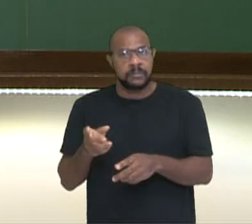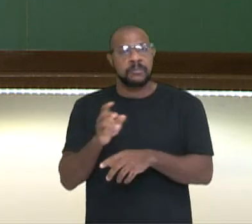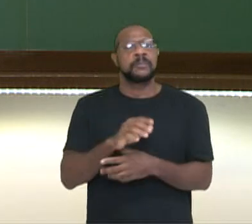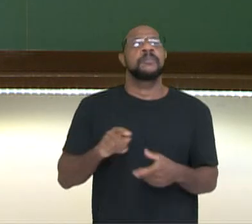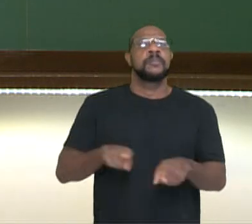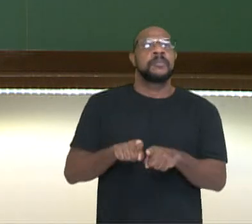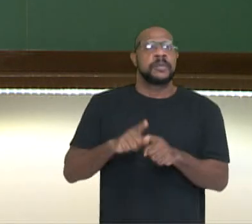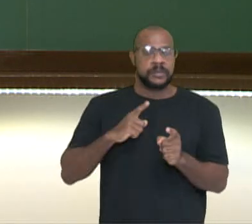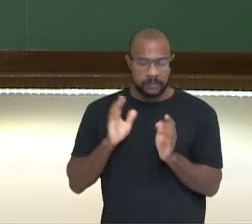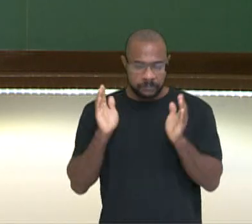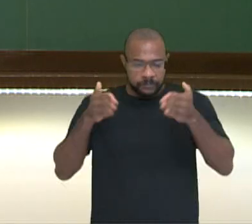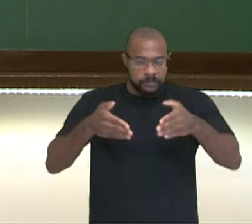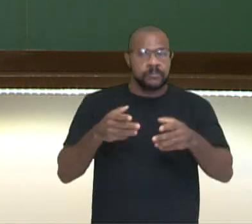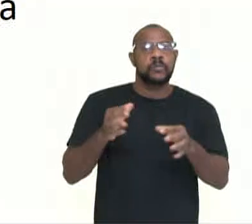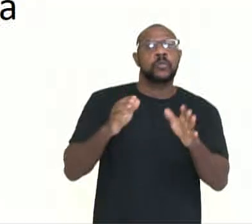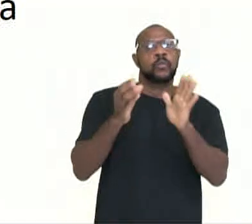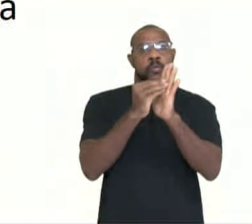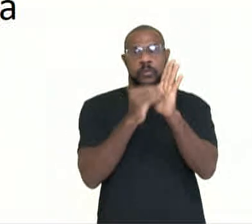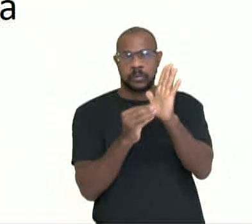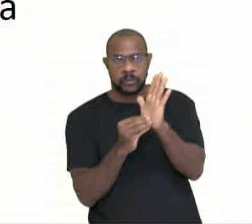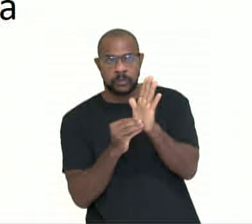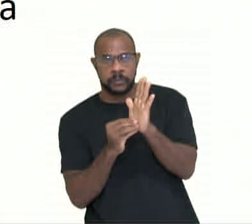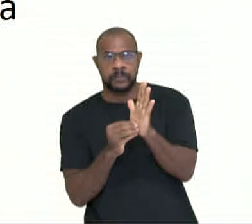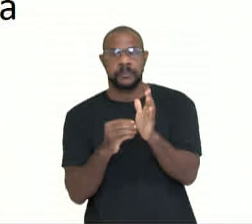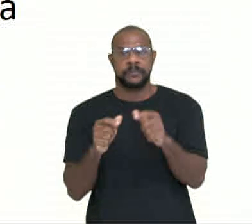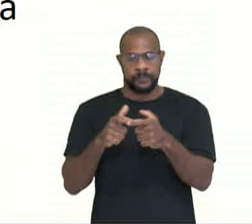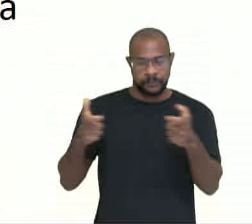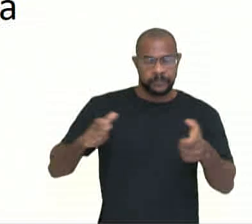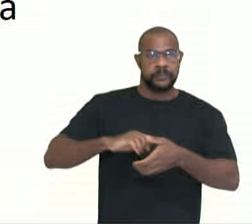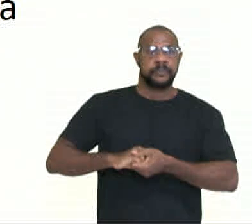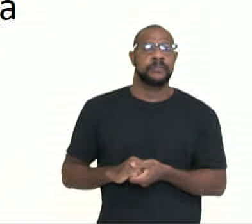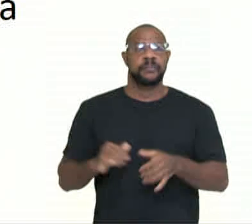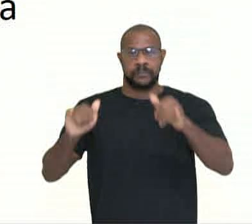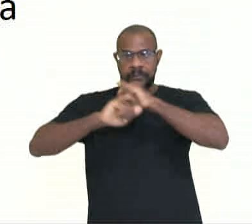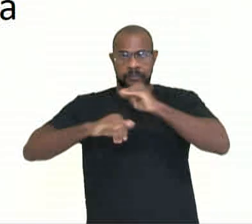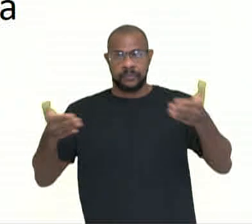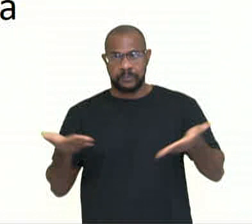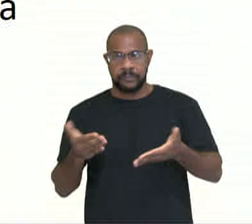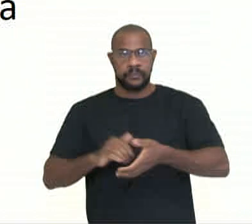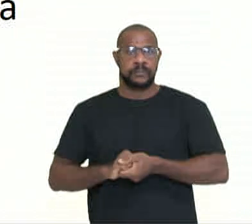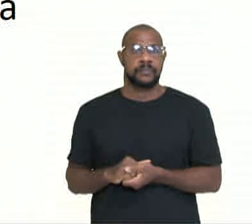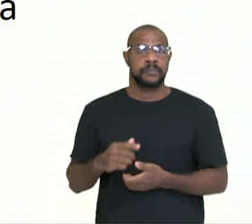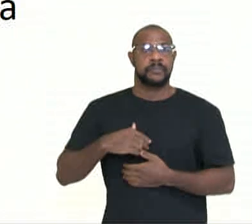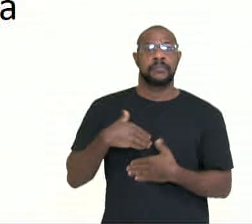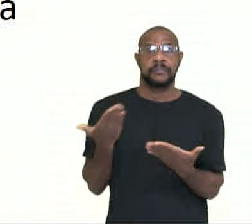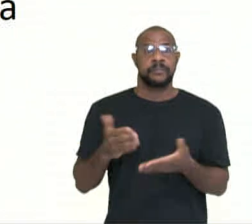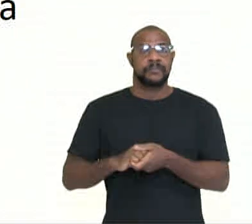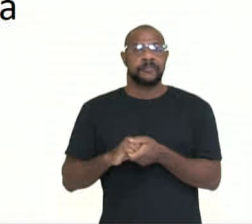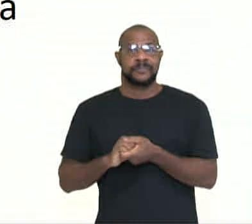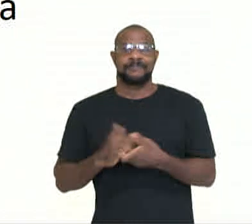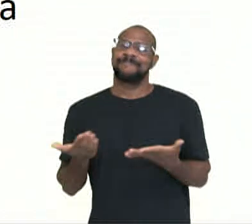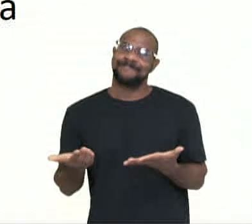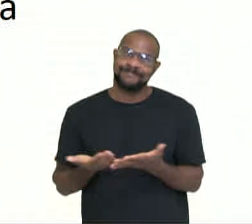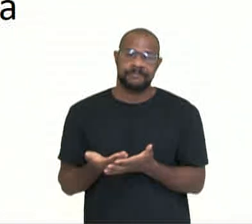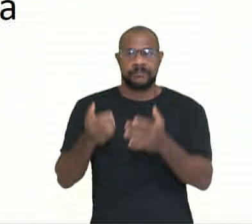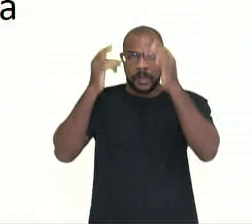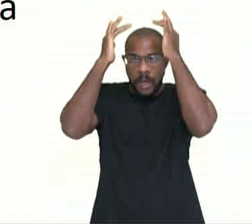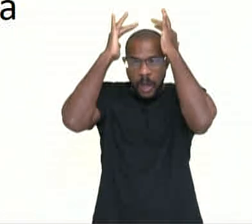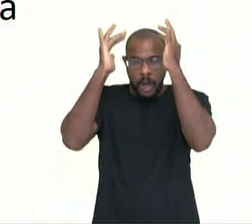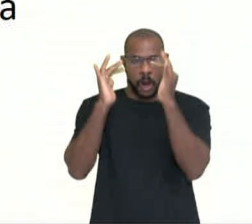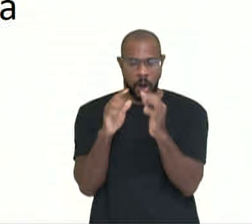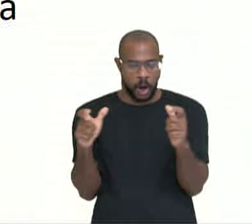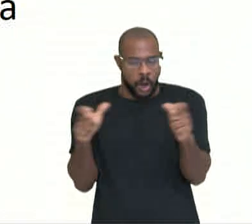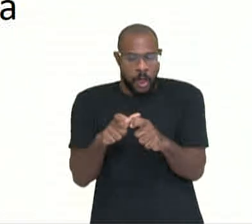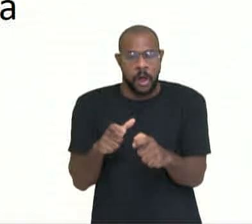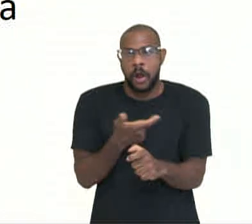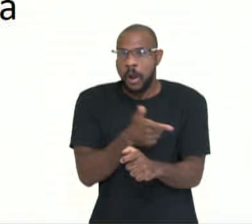conteúdo. Continuando aqui, gente, nossa notícia de hoje. Mesmo quando não causa microcefalia, Zika atrasa cérebro de